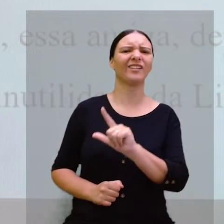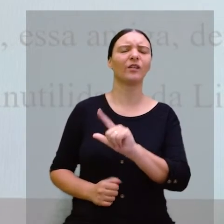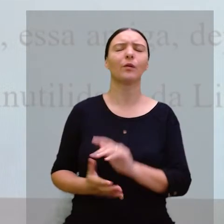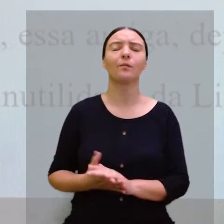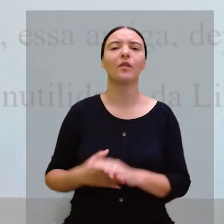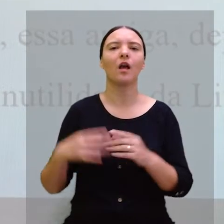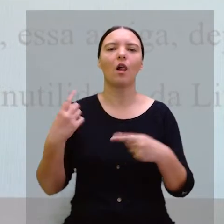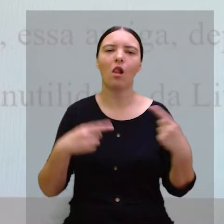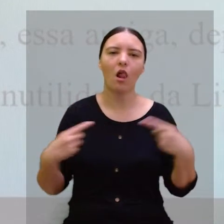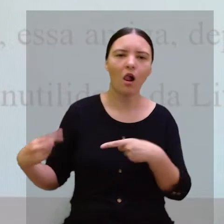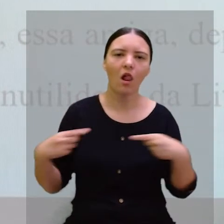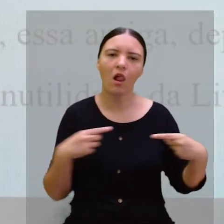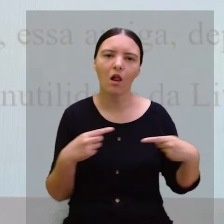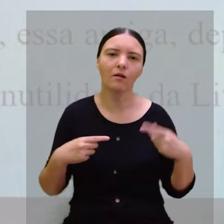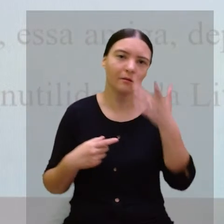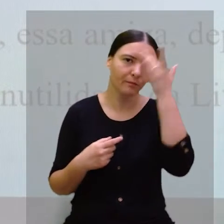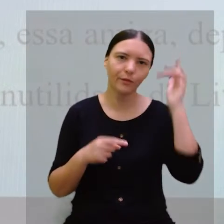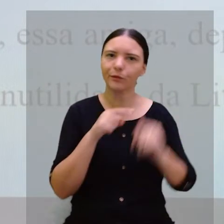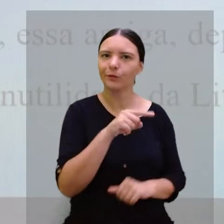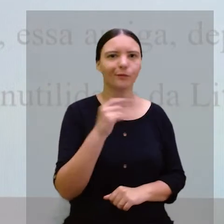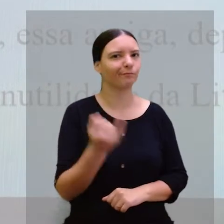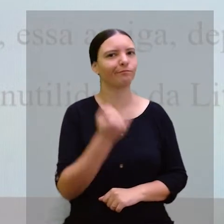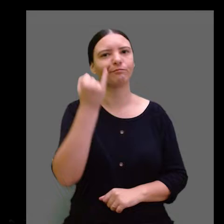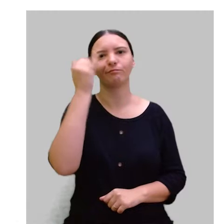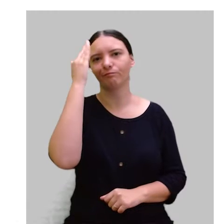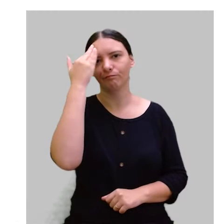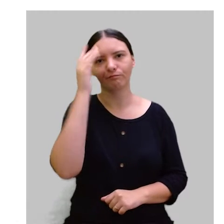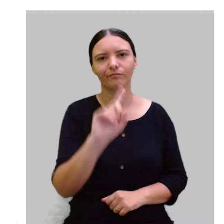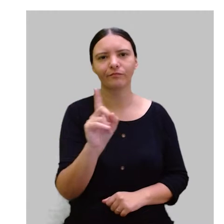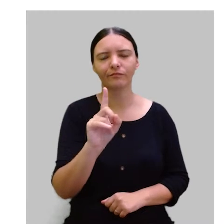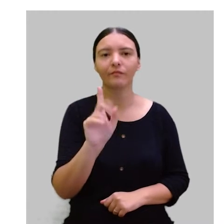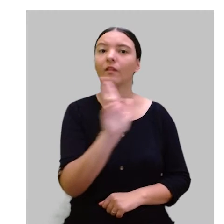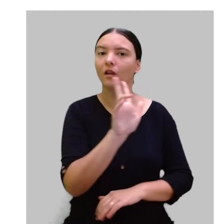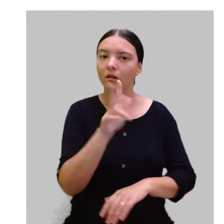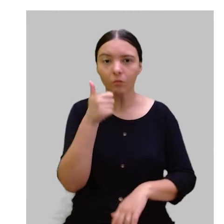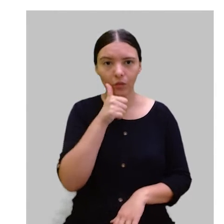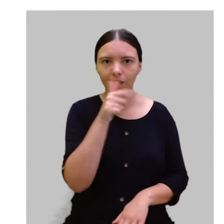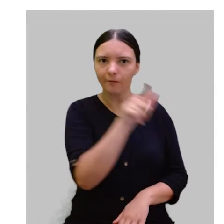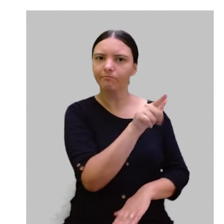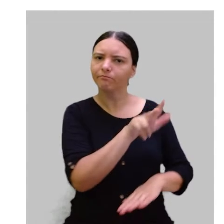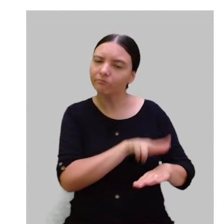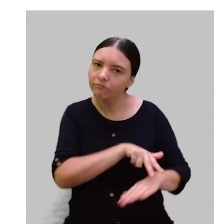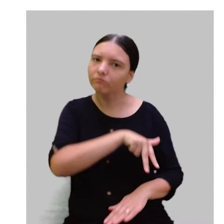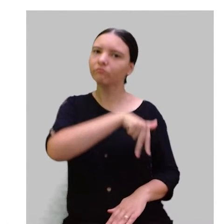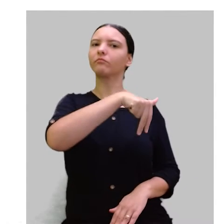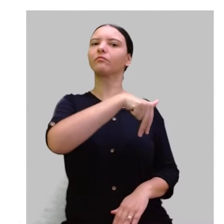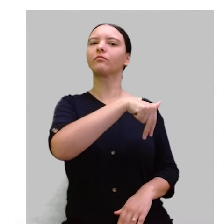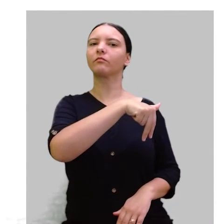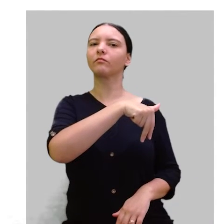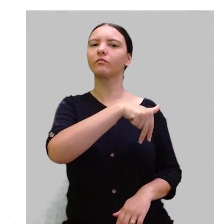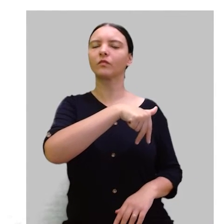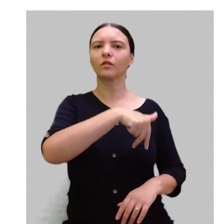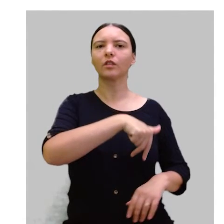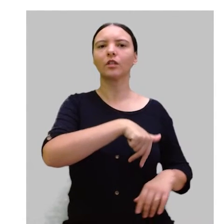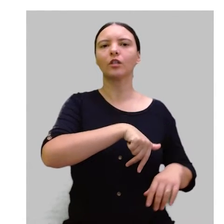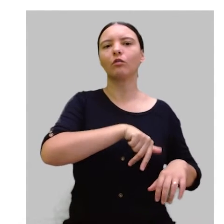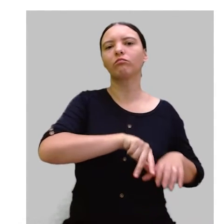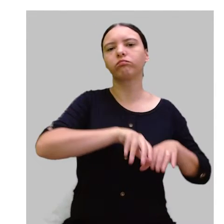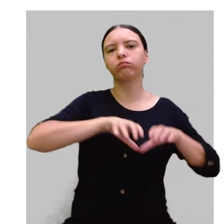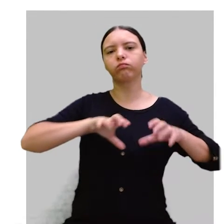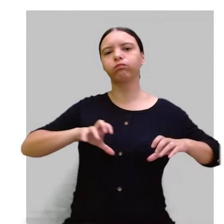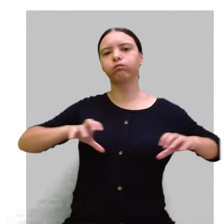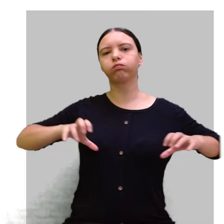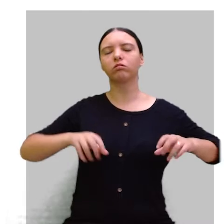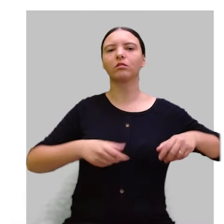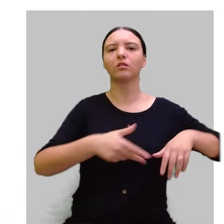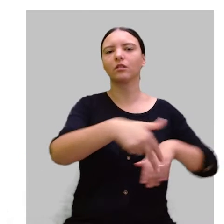longo debate, a pessoa não entendendo a importância disso, ela levantou, né? E foi para a poltrona que preferiu. Eu